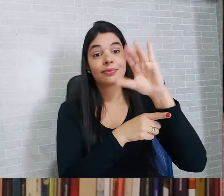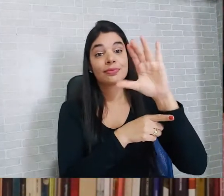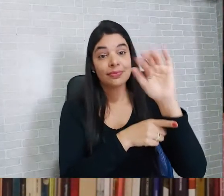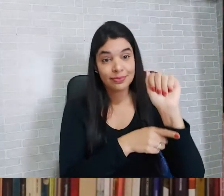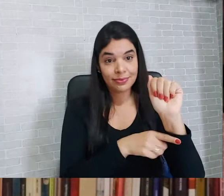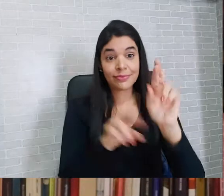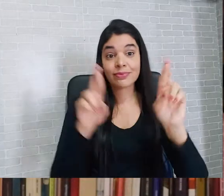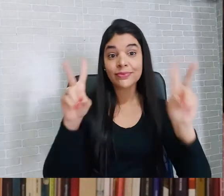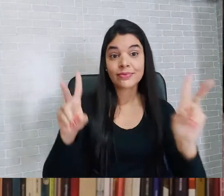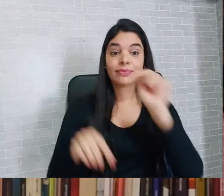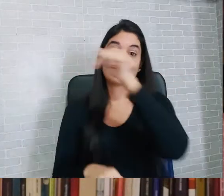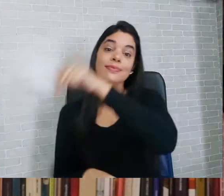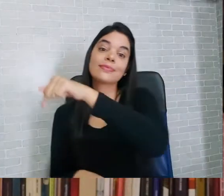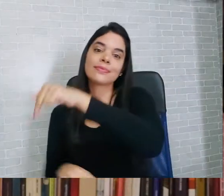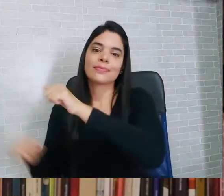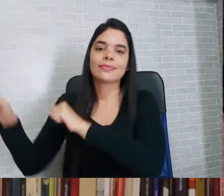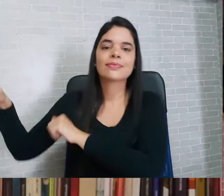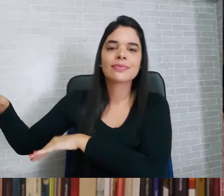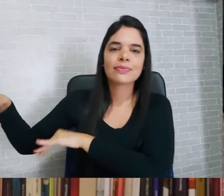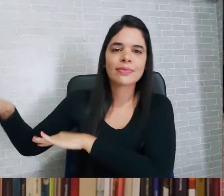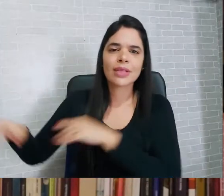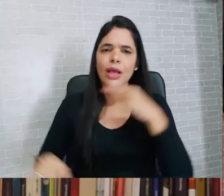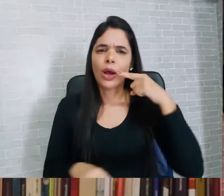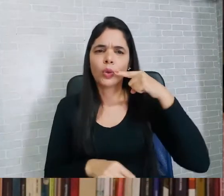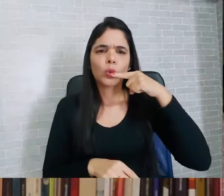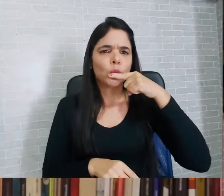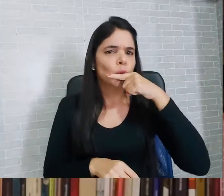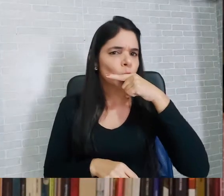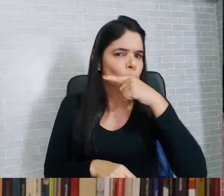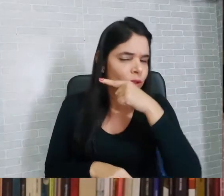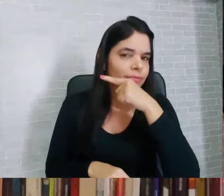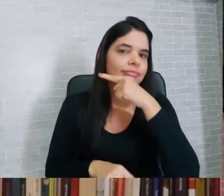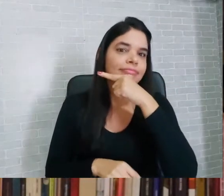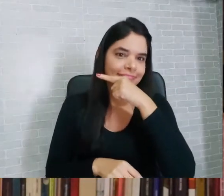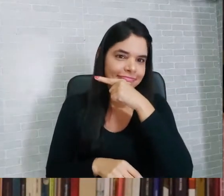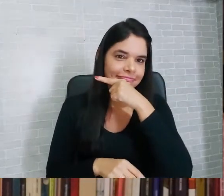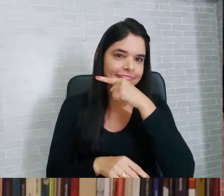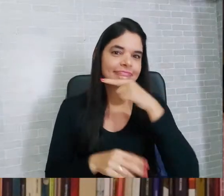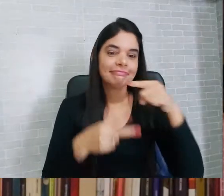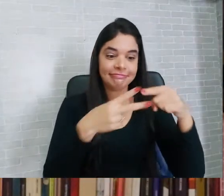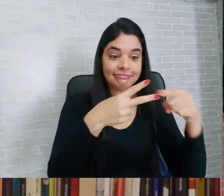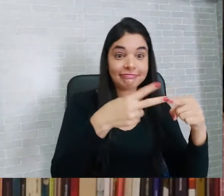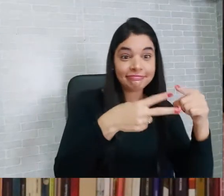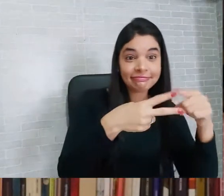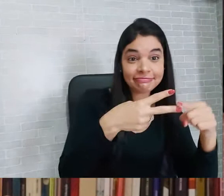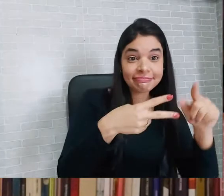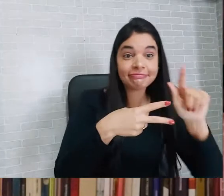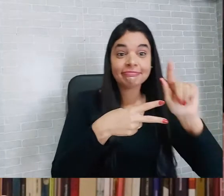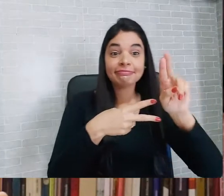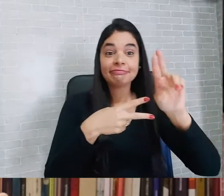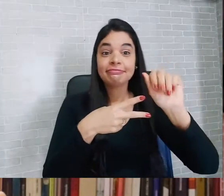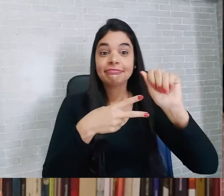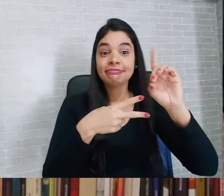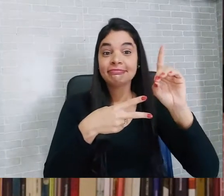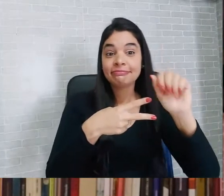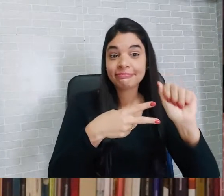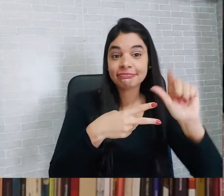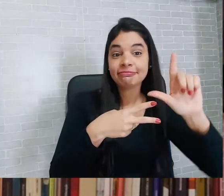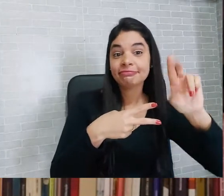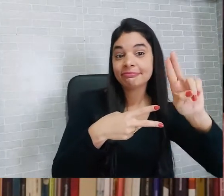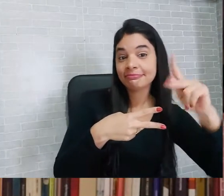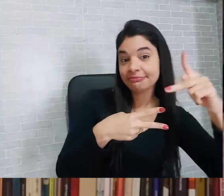o seu reinado muito grande, muito intenso na Martinica, em Guadalupe e em partes do